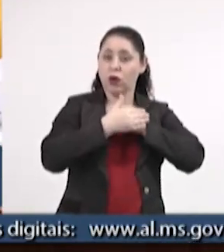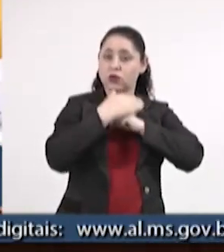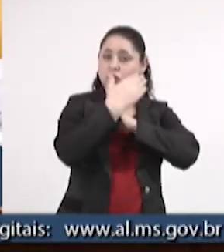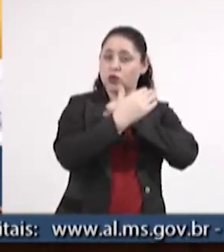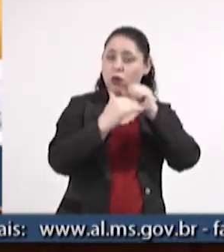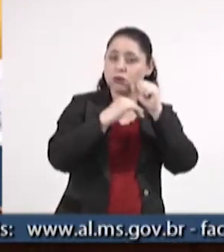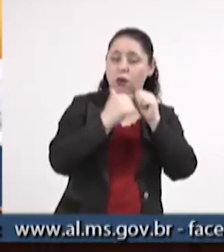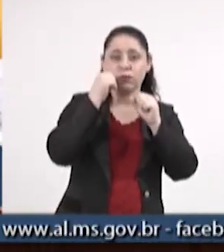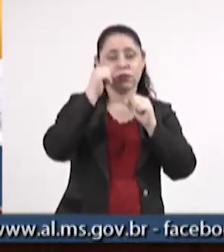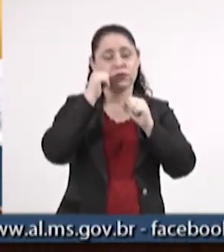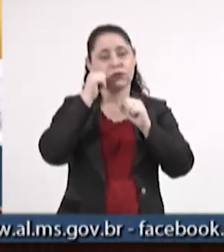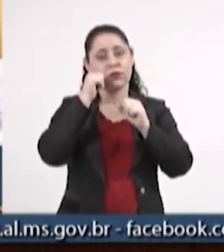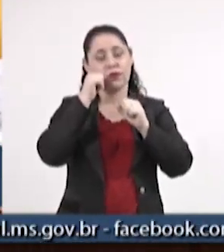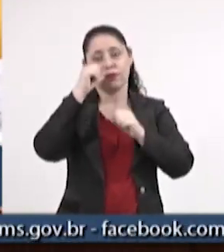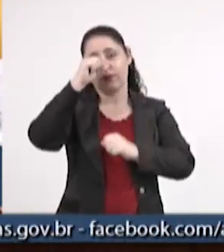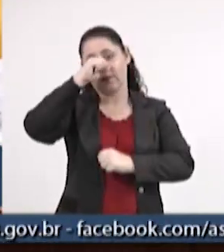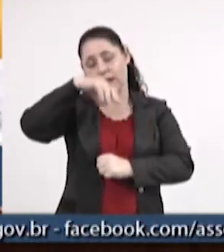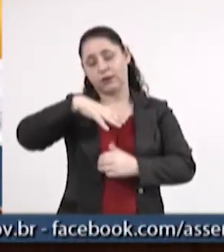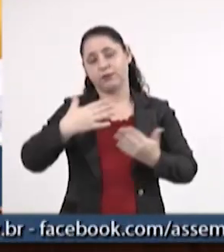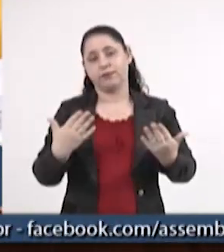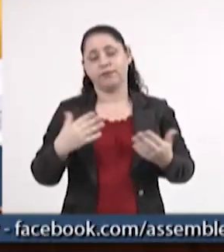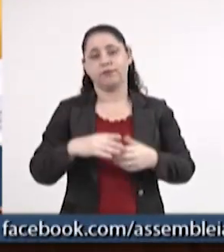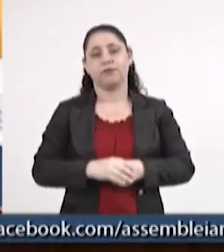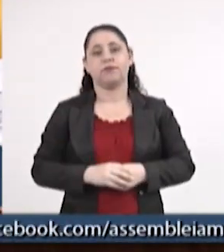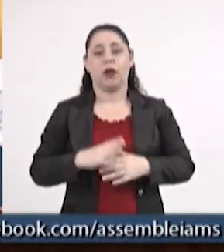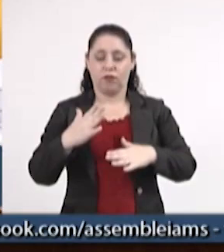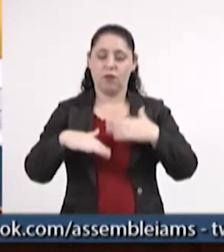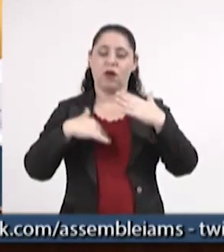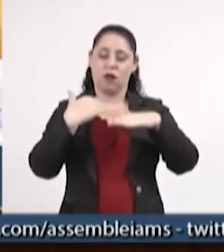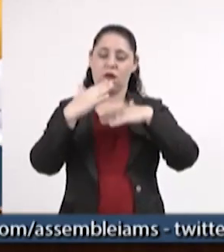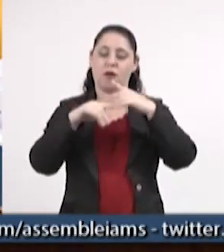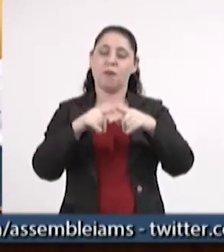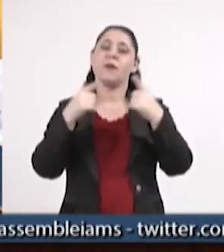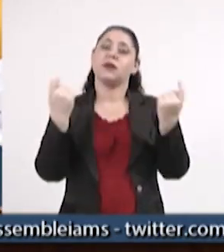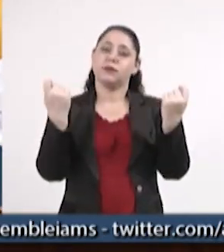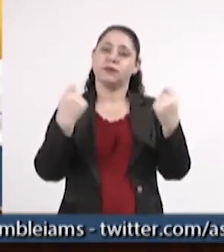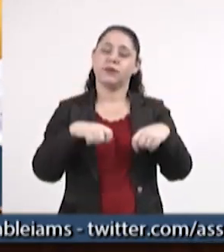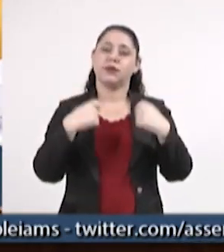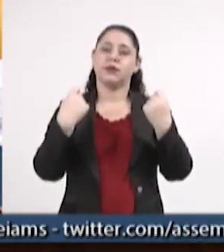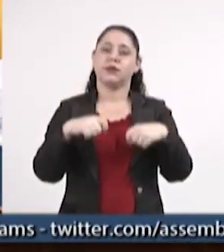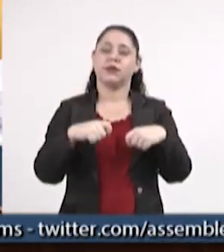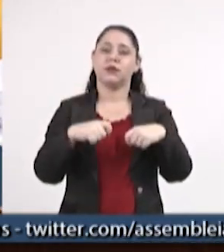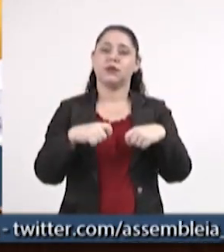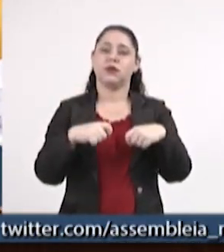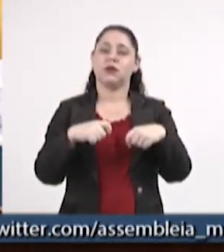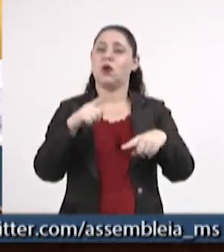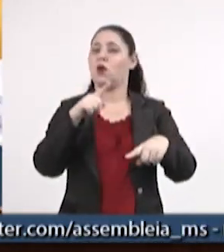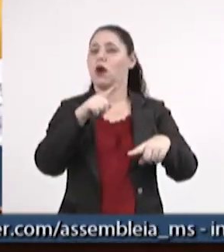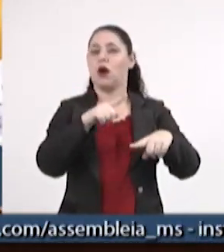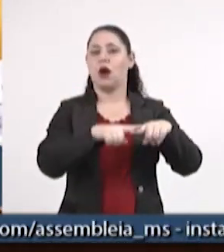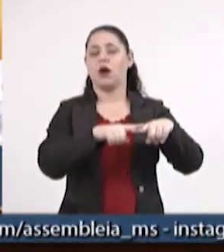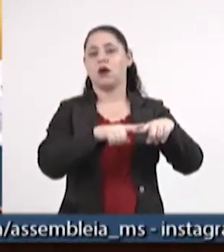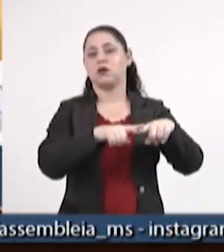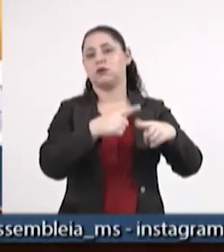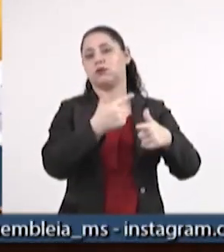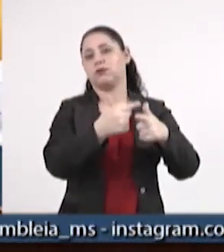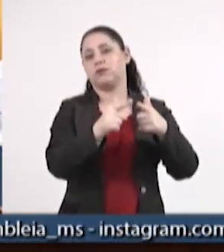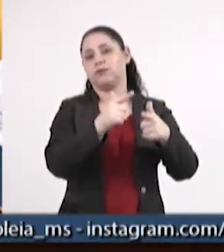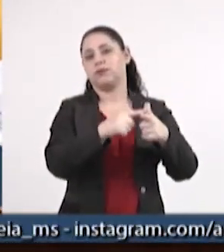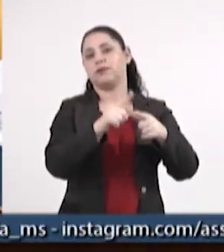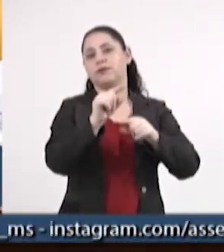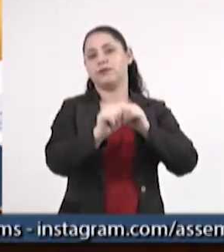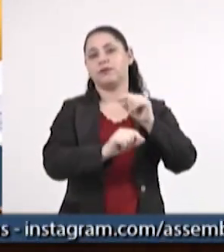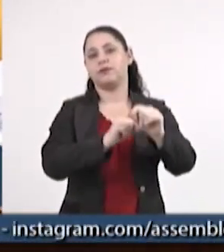de violência. Nós avançamos. Agora, nós precisamos ir à causa desses problemas,